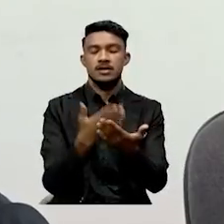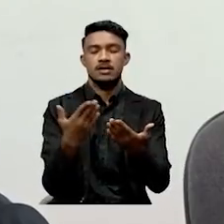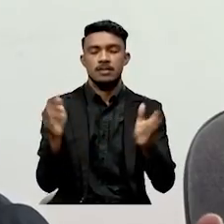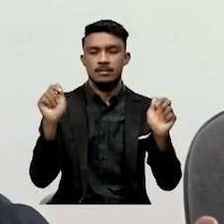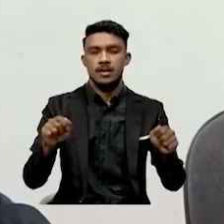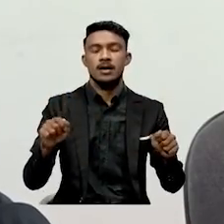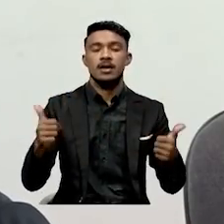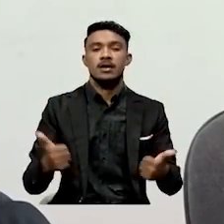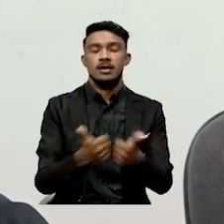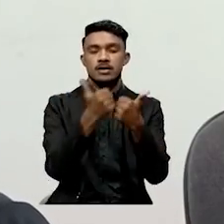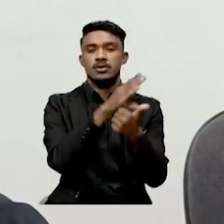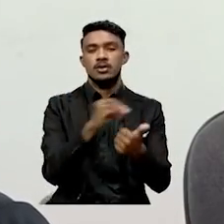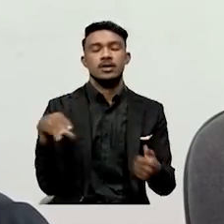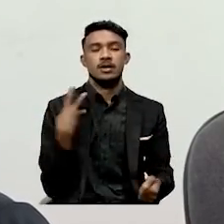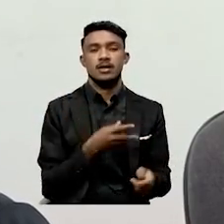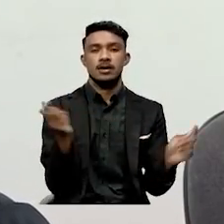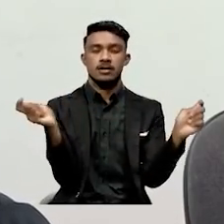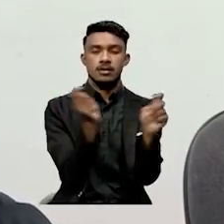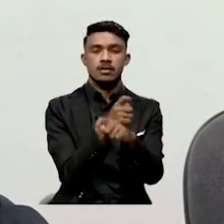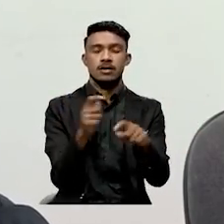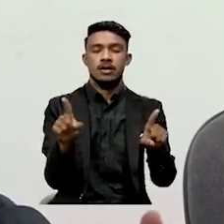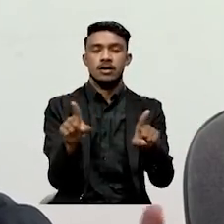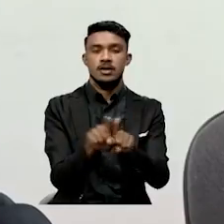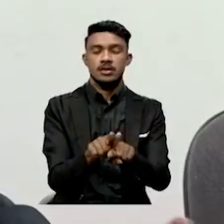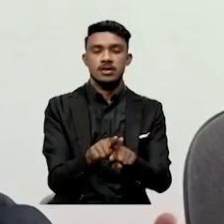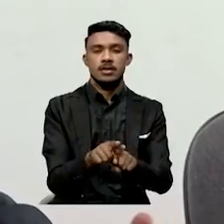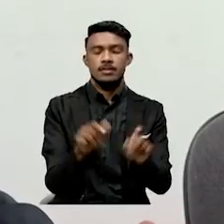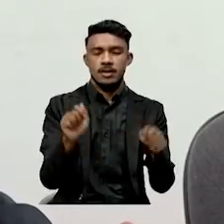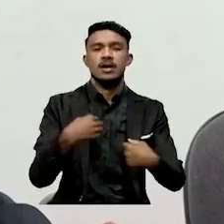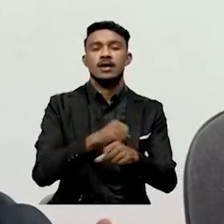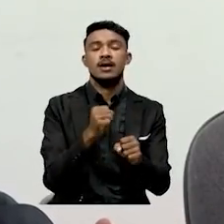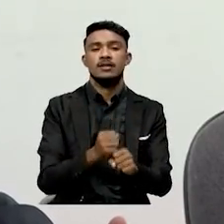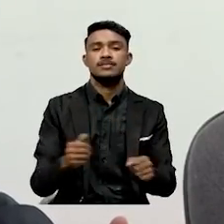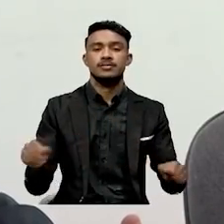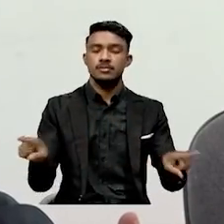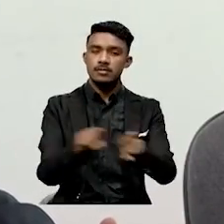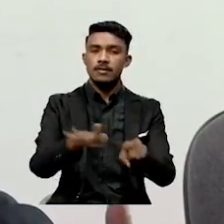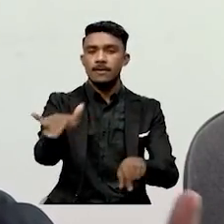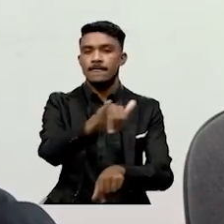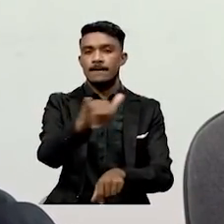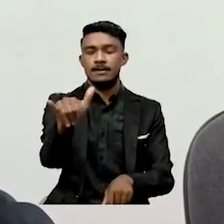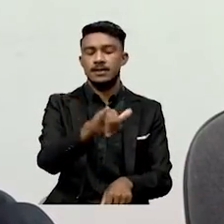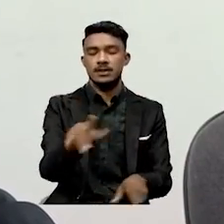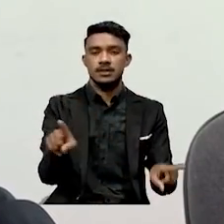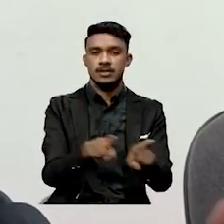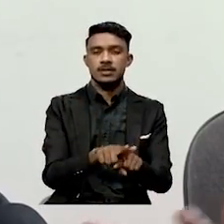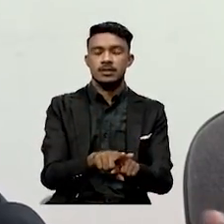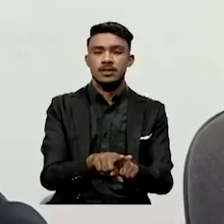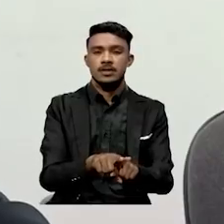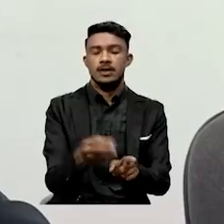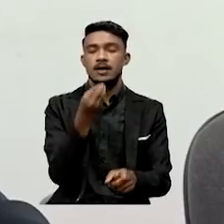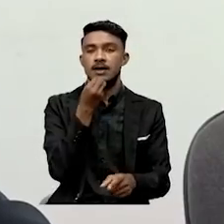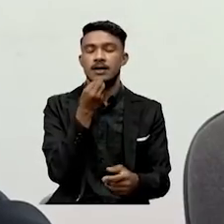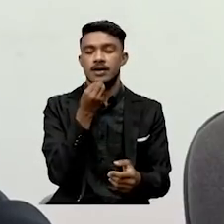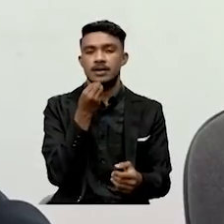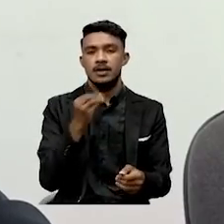balanço, nós vamos trocar a importação, mas bem errar o balanço e o produto de substituto. Por exemplo, se a sair a